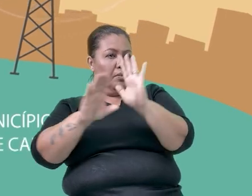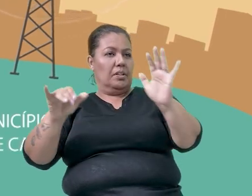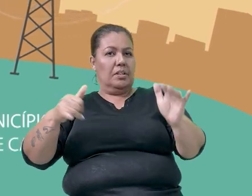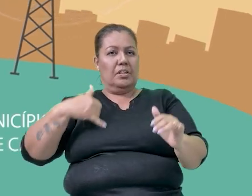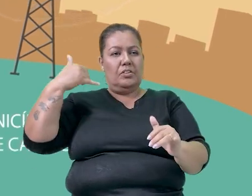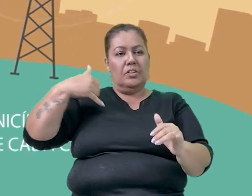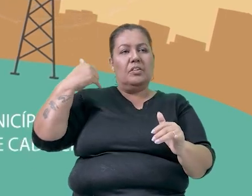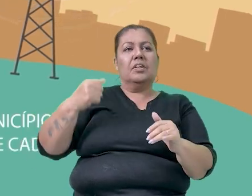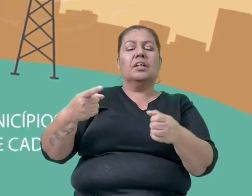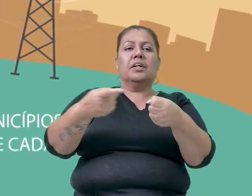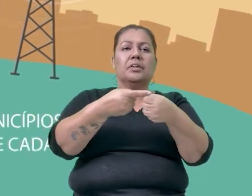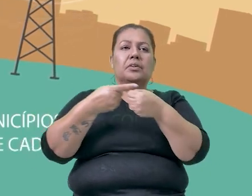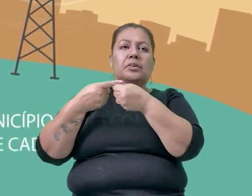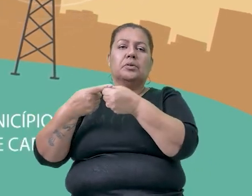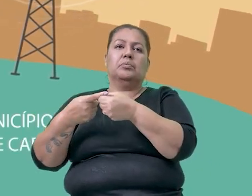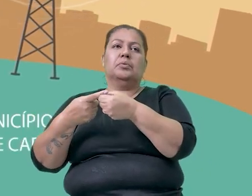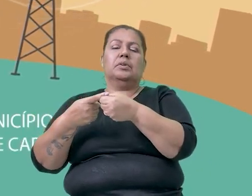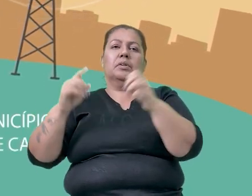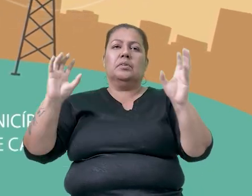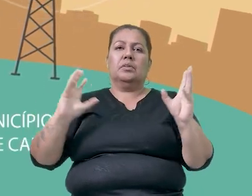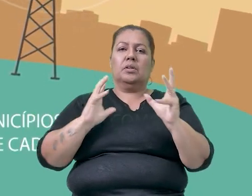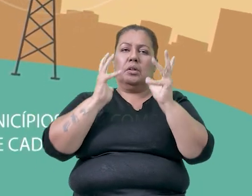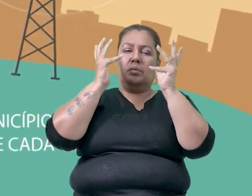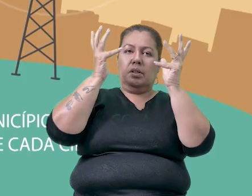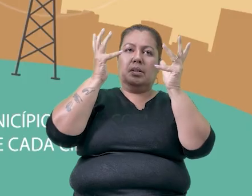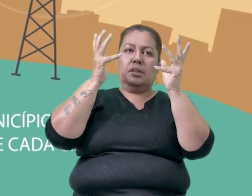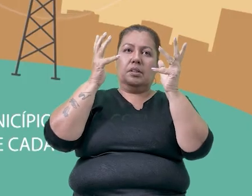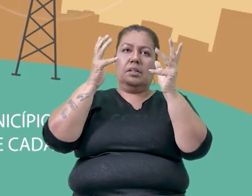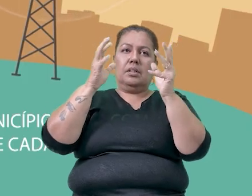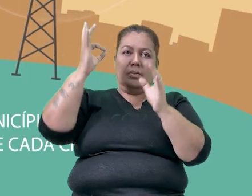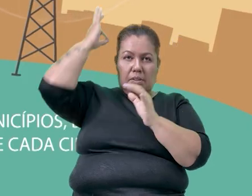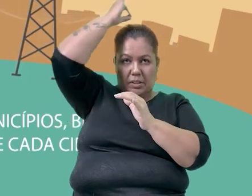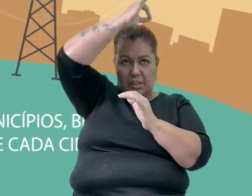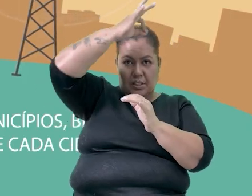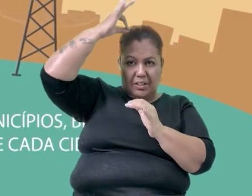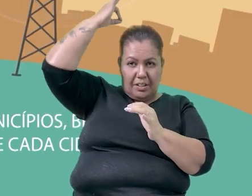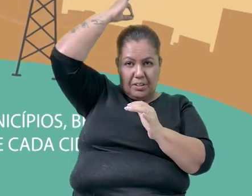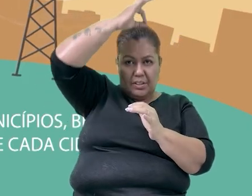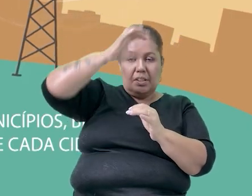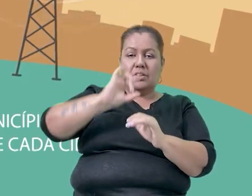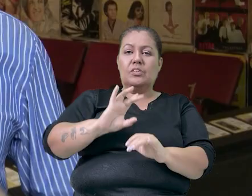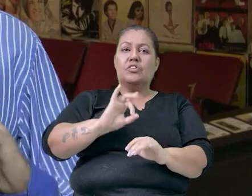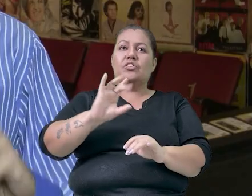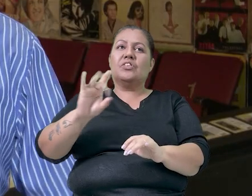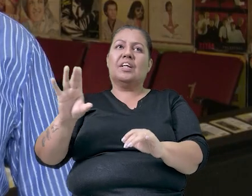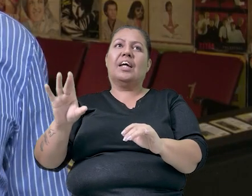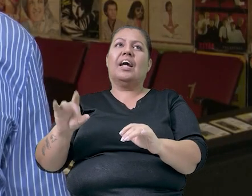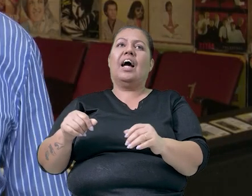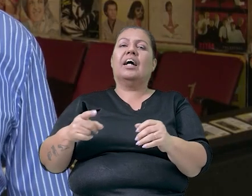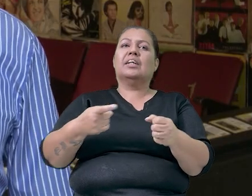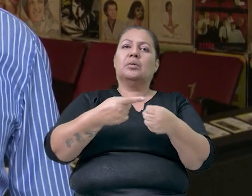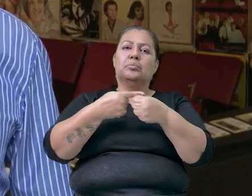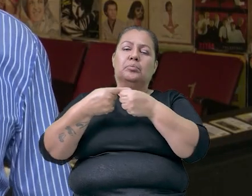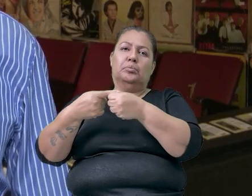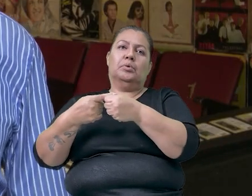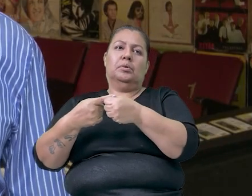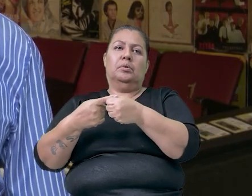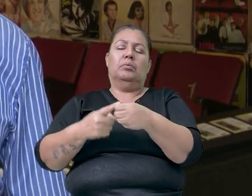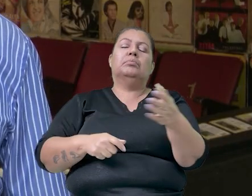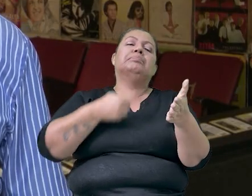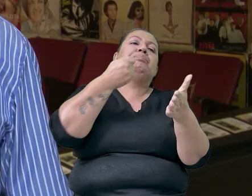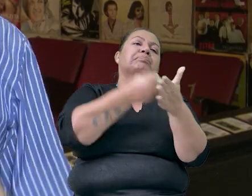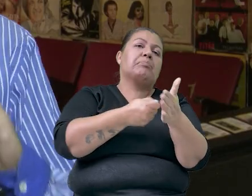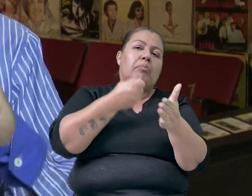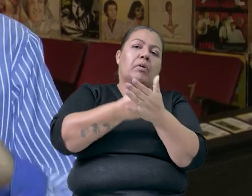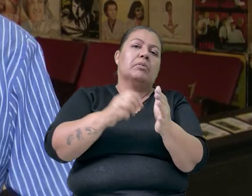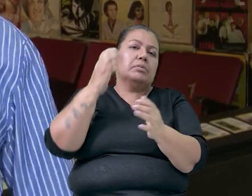dos municípios, bem como as celebrações aos santos padroeiros de cada cidade. Além de ser um conteúdo